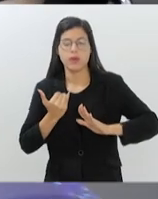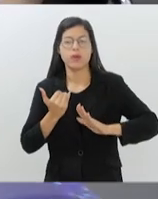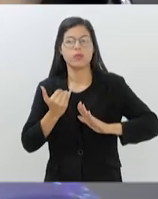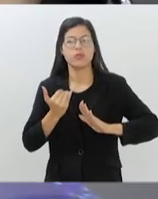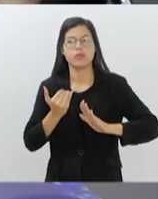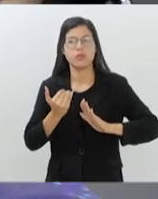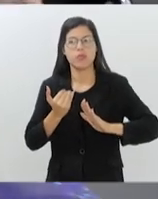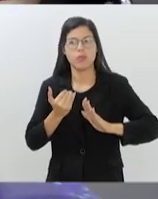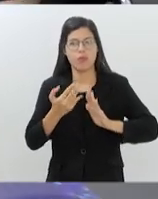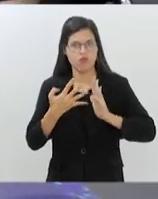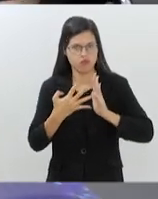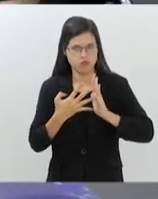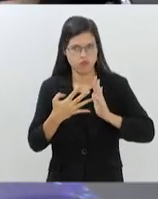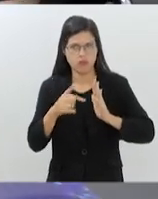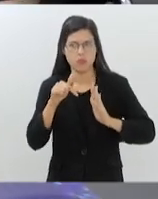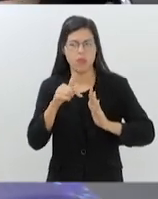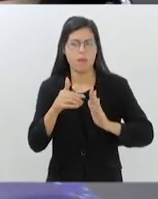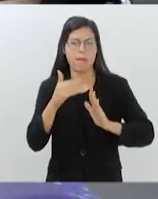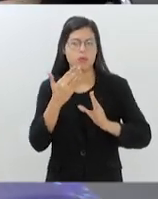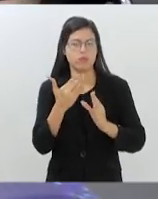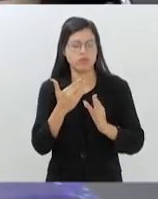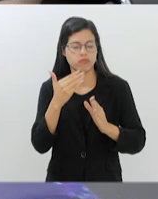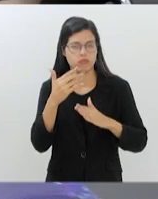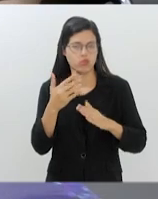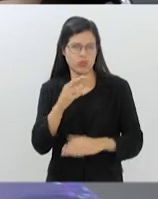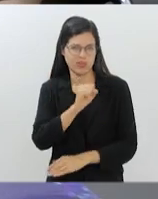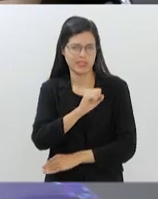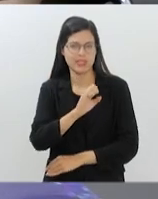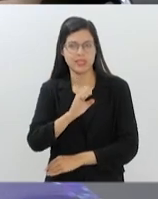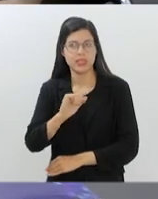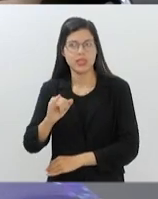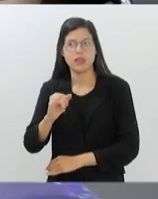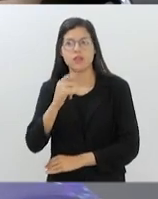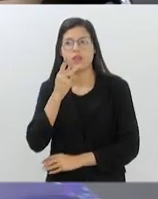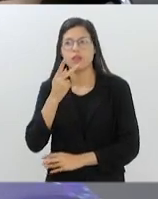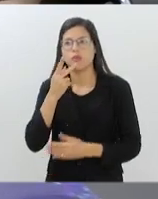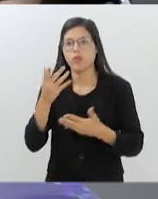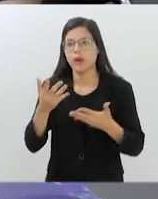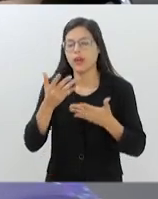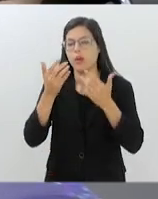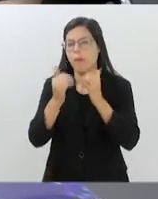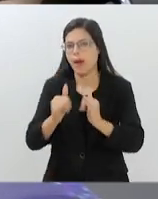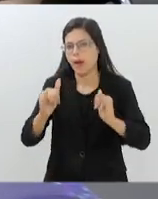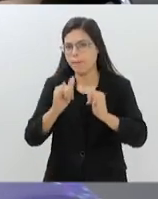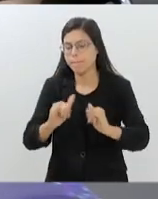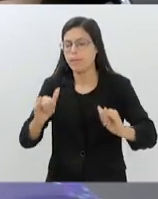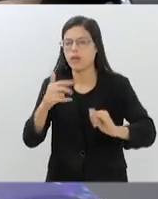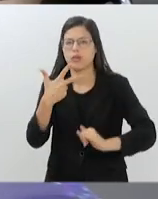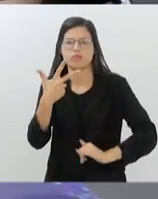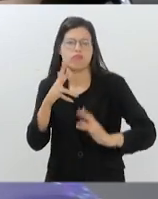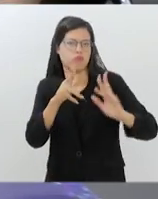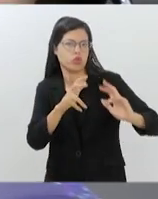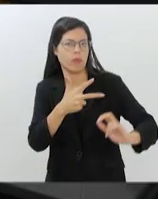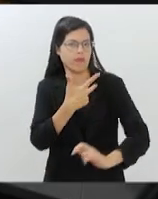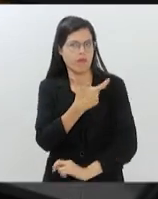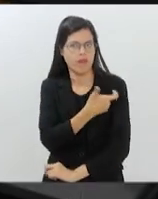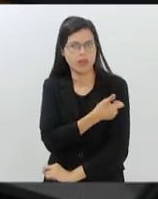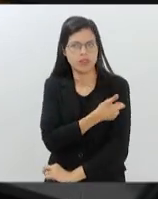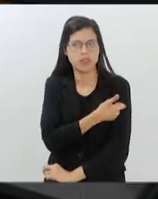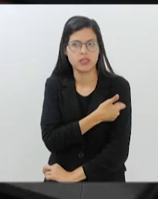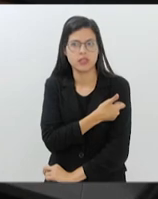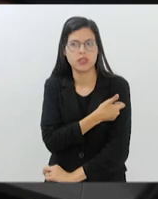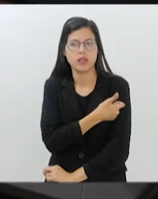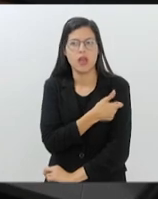um processo solicitando gostaríamos de desenvolver uma campanha sobre vacina uma campanha sobre segurança didaticamente o senhor recebe